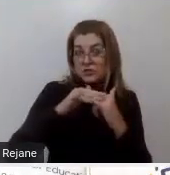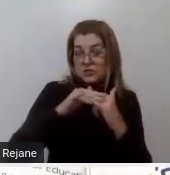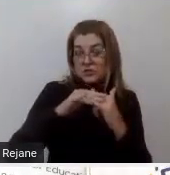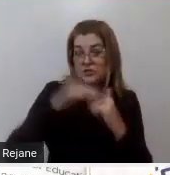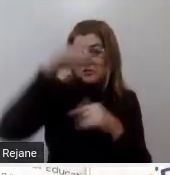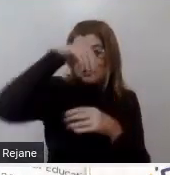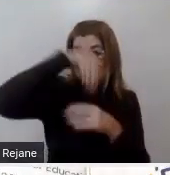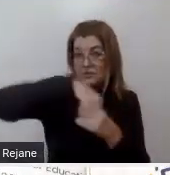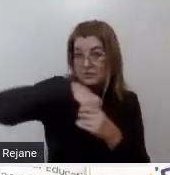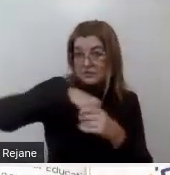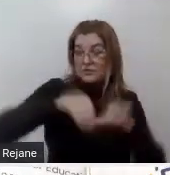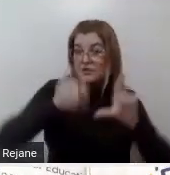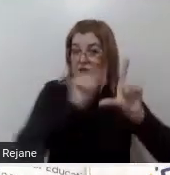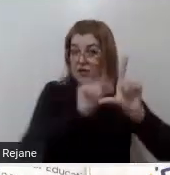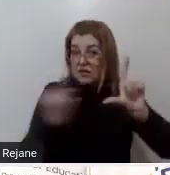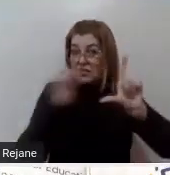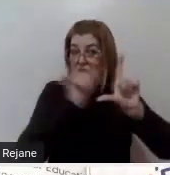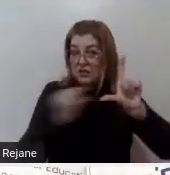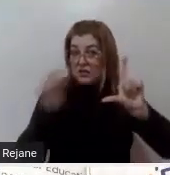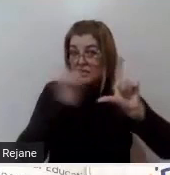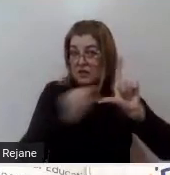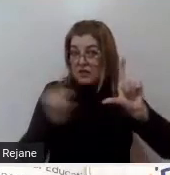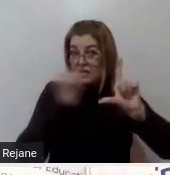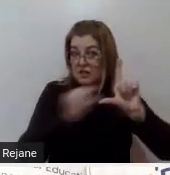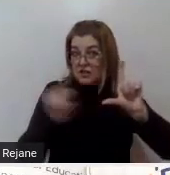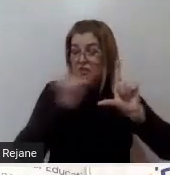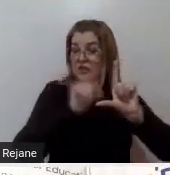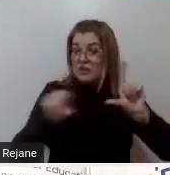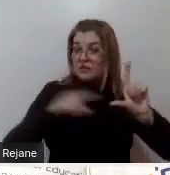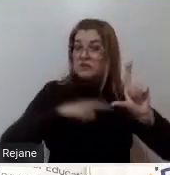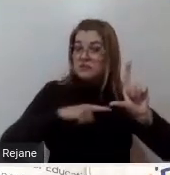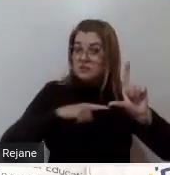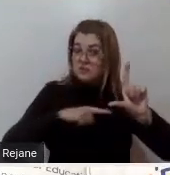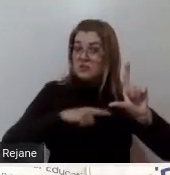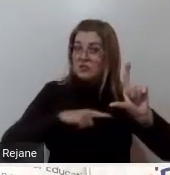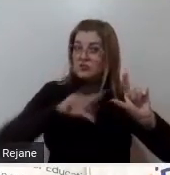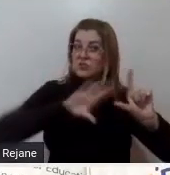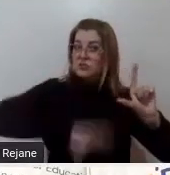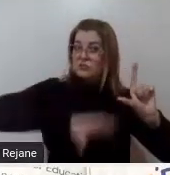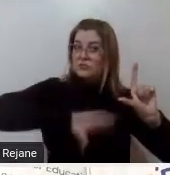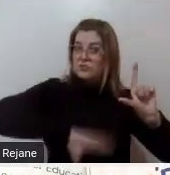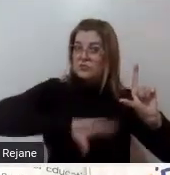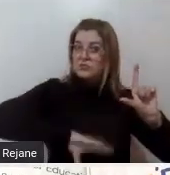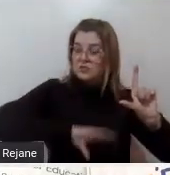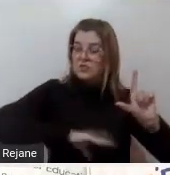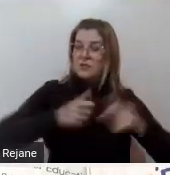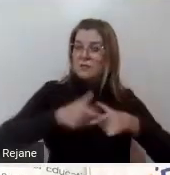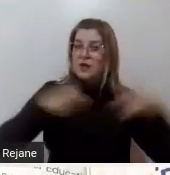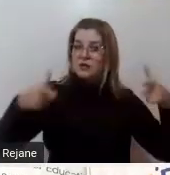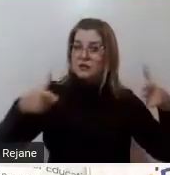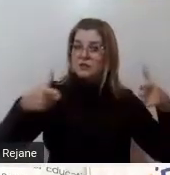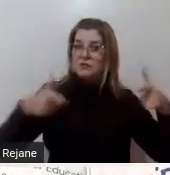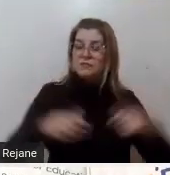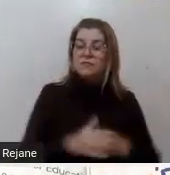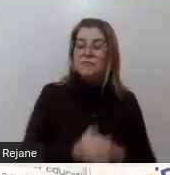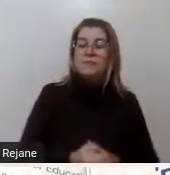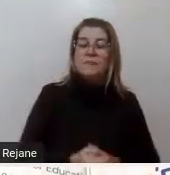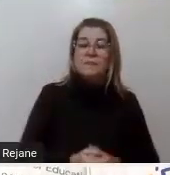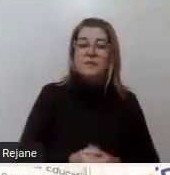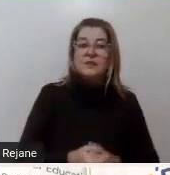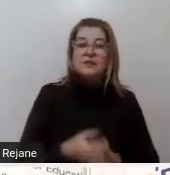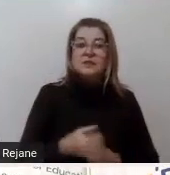a legenda, e a maioria dos vídeos agora estão com legendas em português. Claro que, para quem é